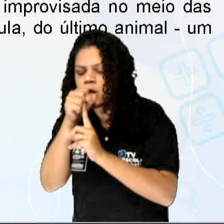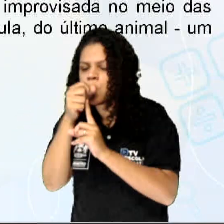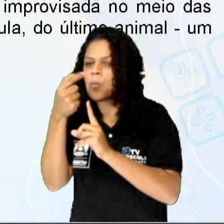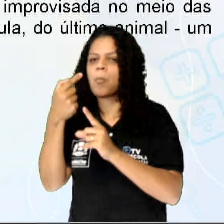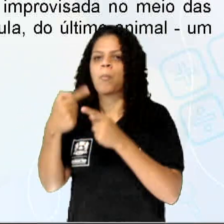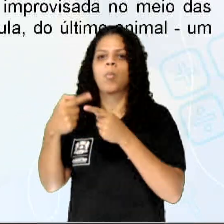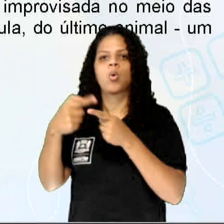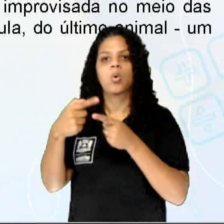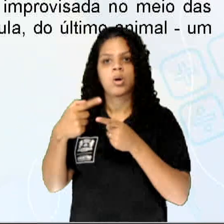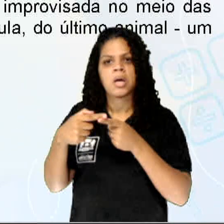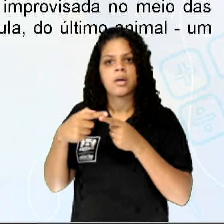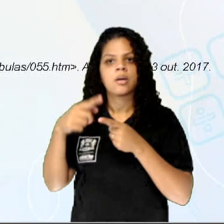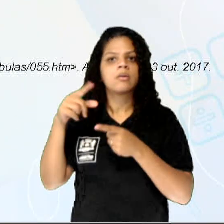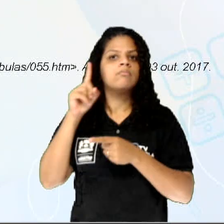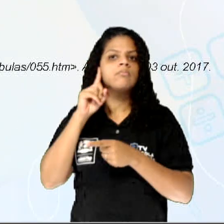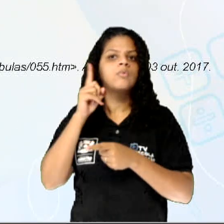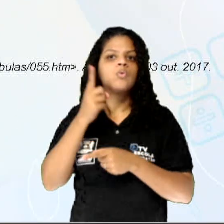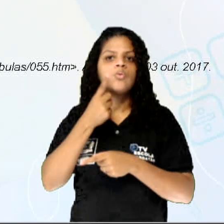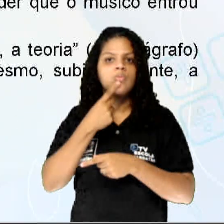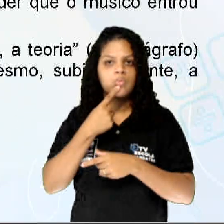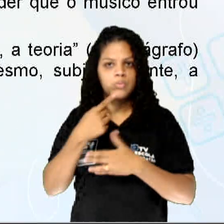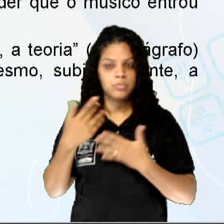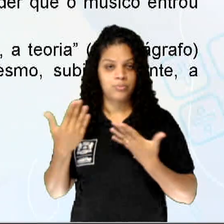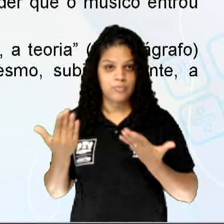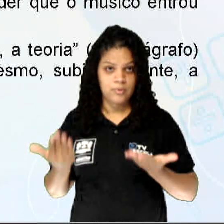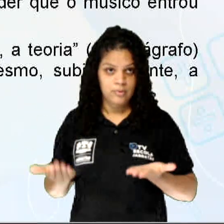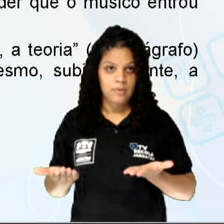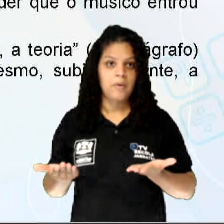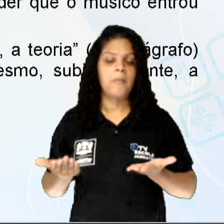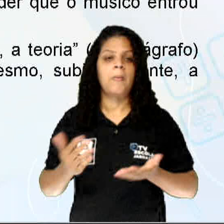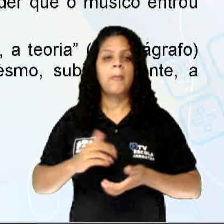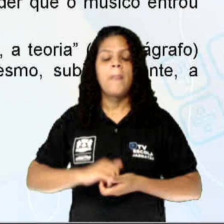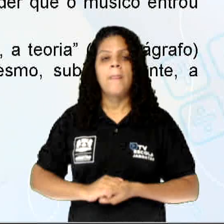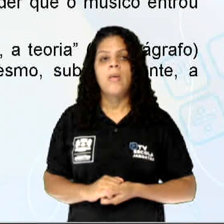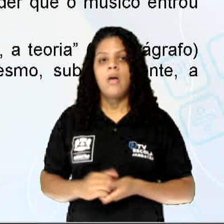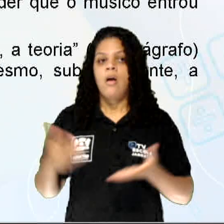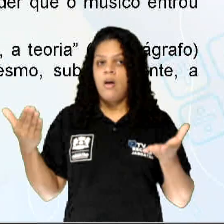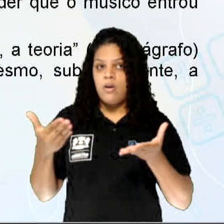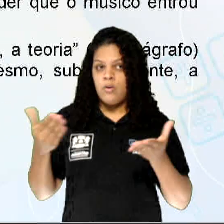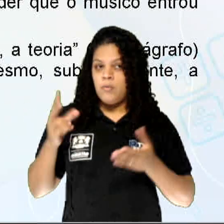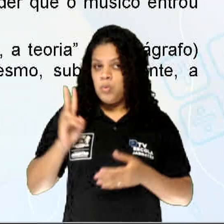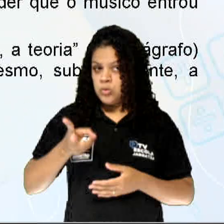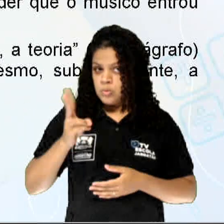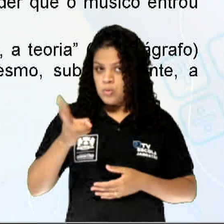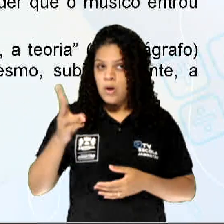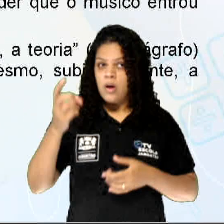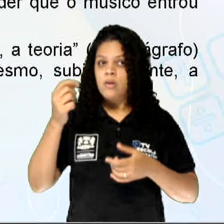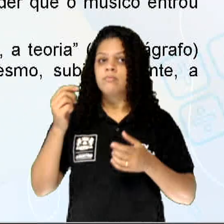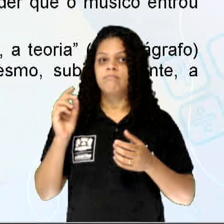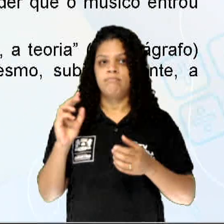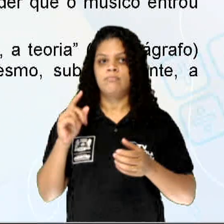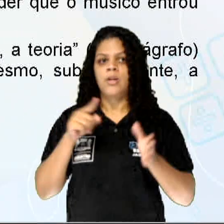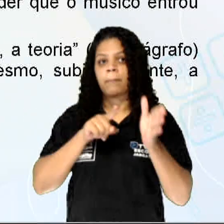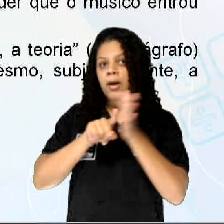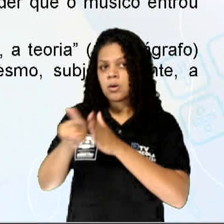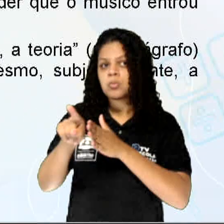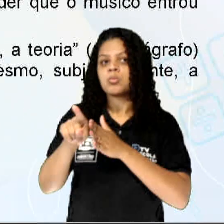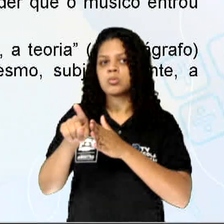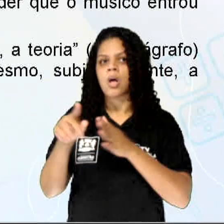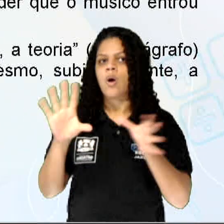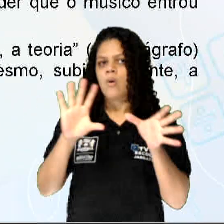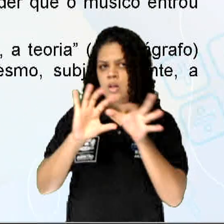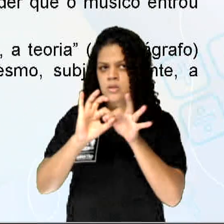né? Então, seguindo aí, vamos agora às questões a respeito desse texto. A primeira questão sobre ele é a questão